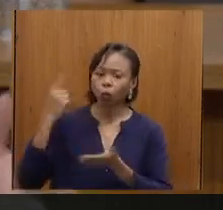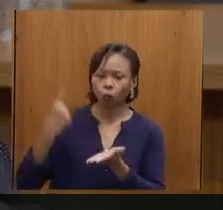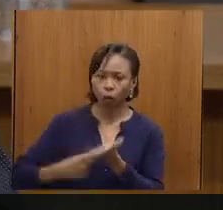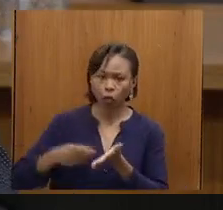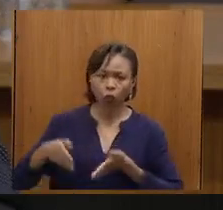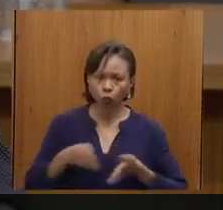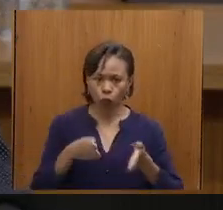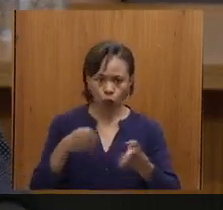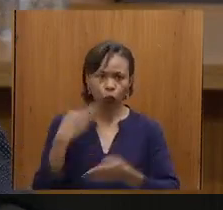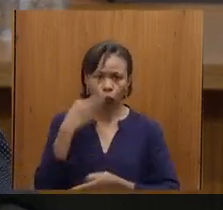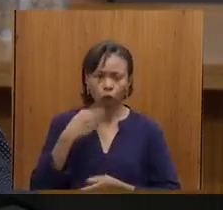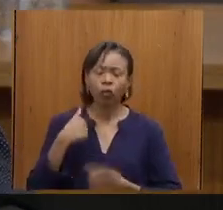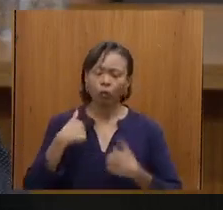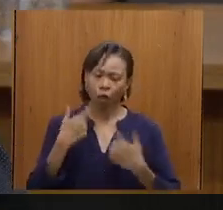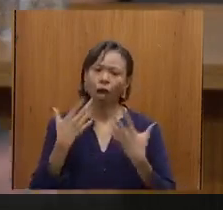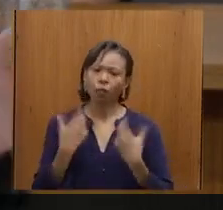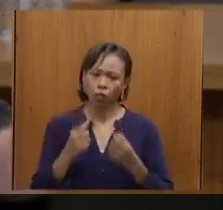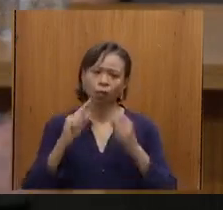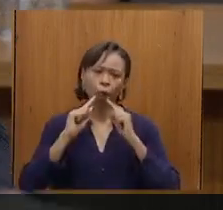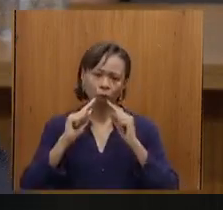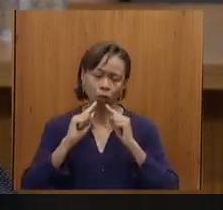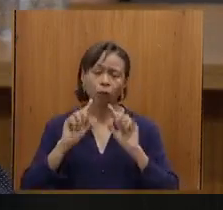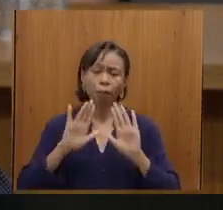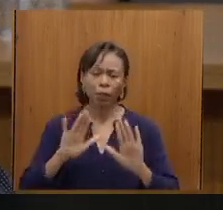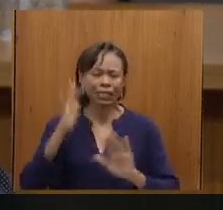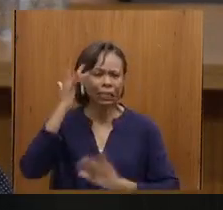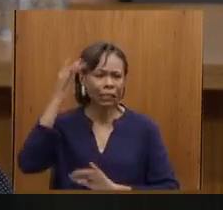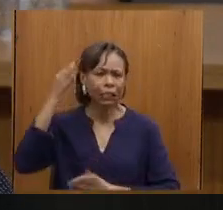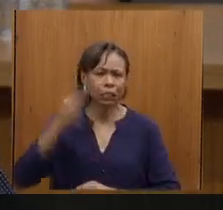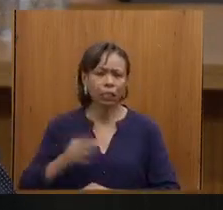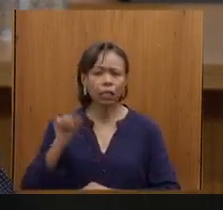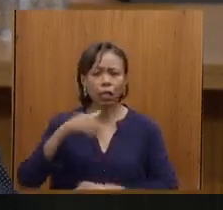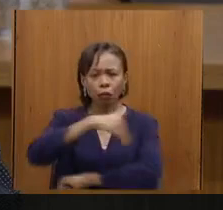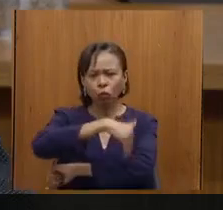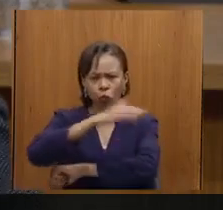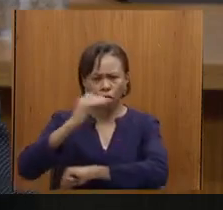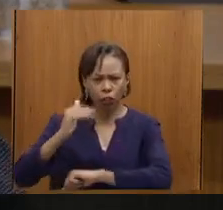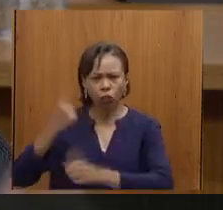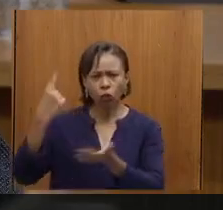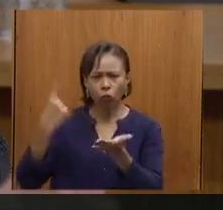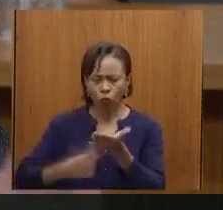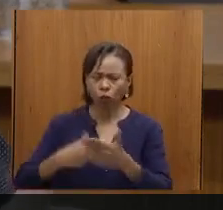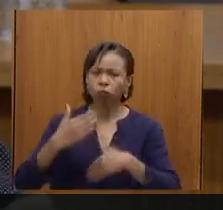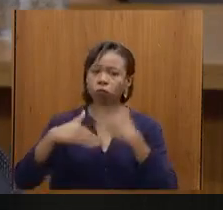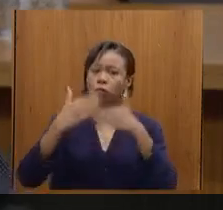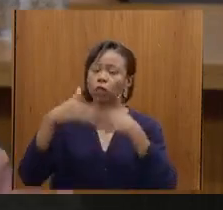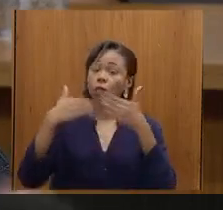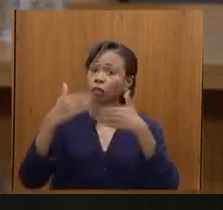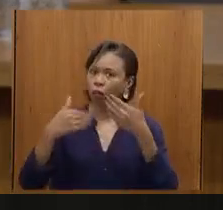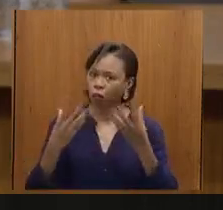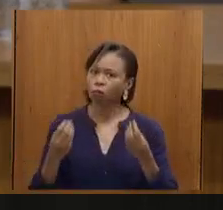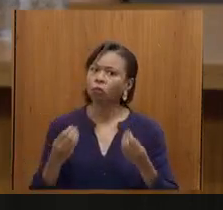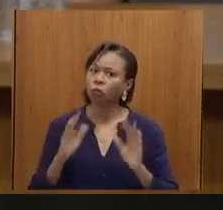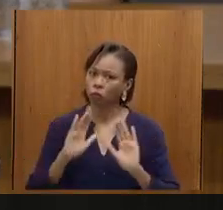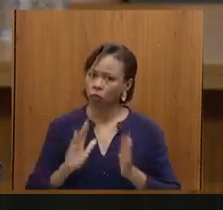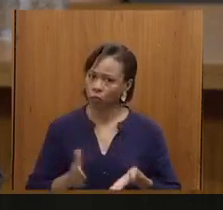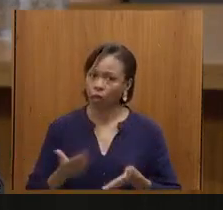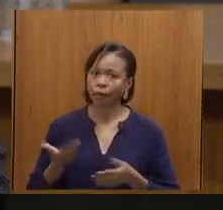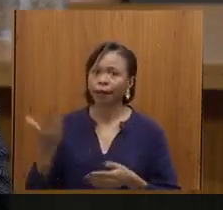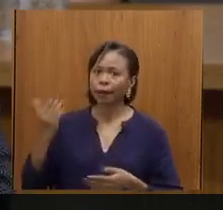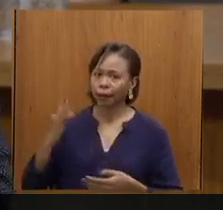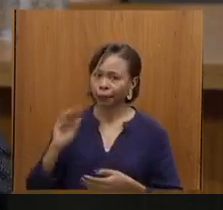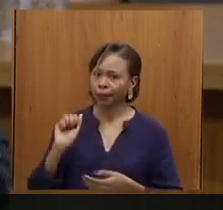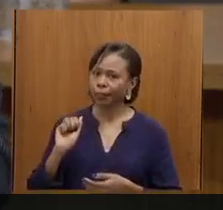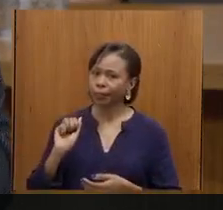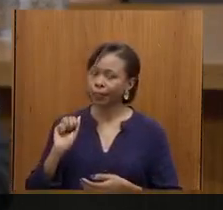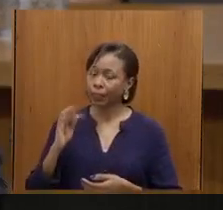Aceitamos as críticas, mas eu tenho certeza que o que fizemos em Brumadinho foi uma evolução grande, muito grande, em relação ao que tínhamos no TETAC.